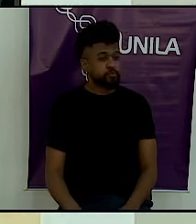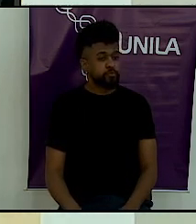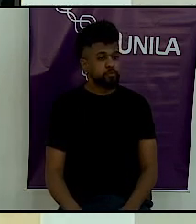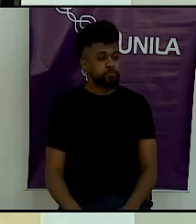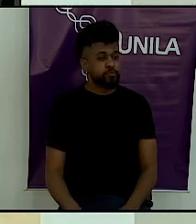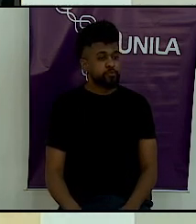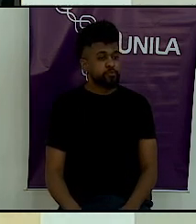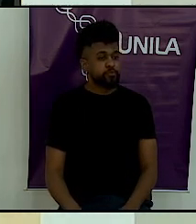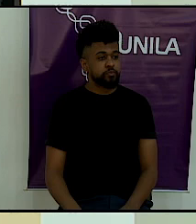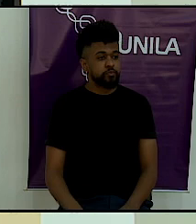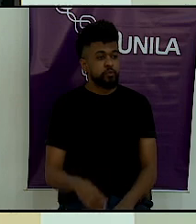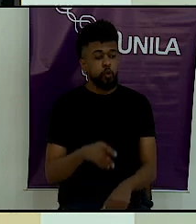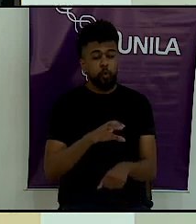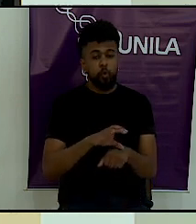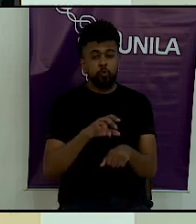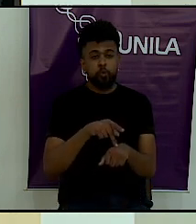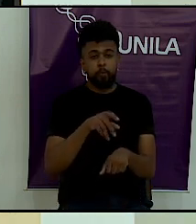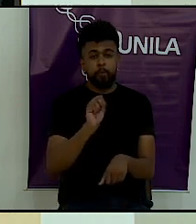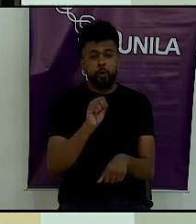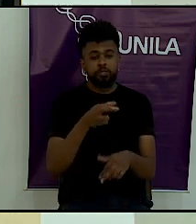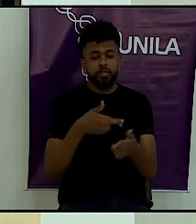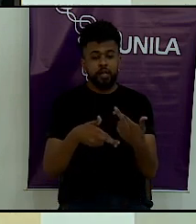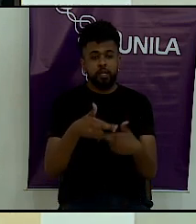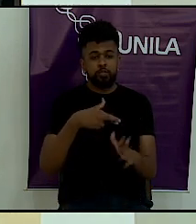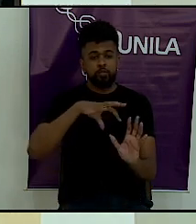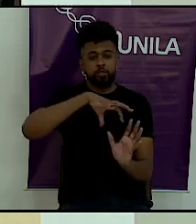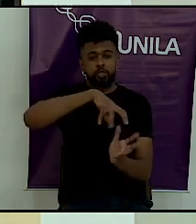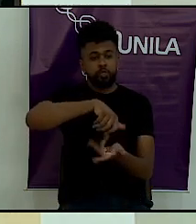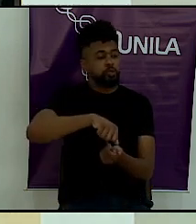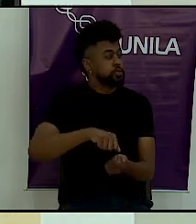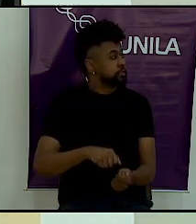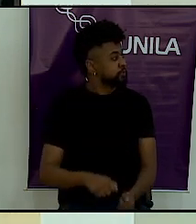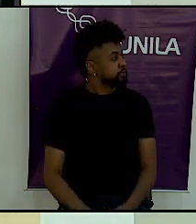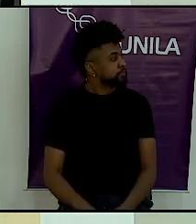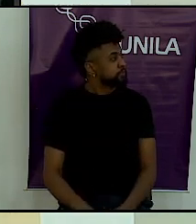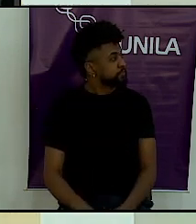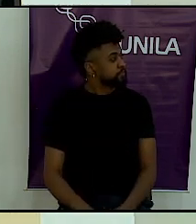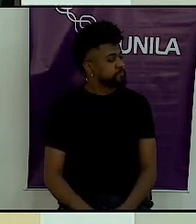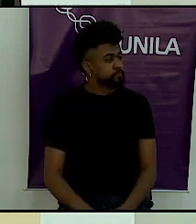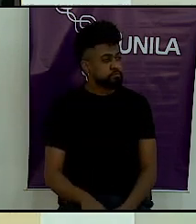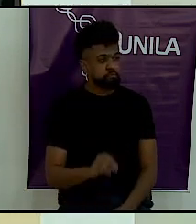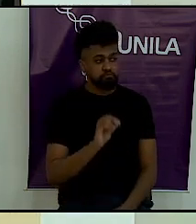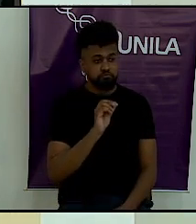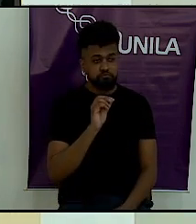foi o Programa de Pós-Graduação em Relações Internacionais. Tudo bem?